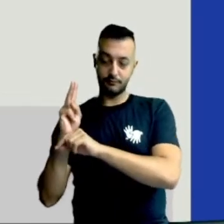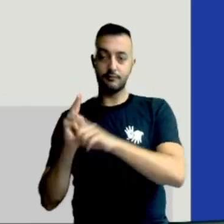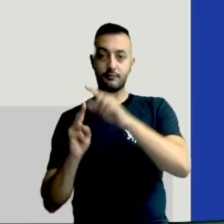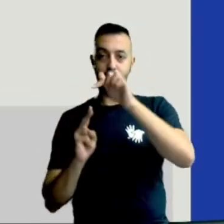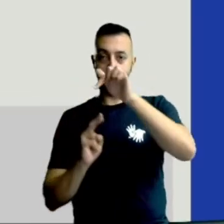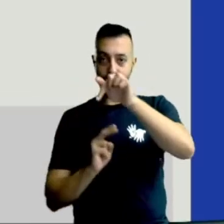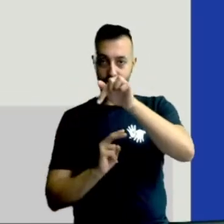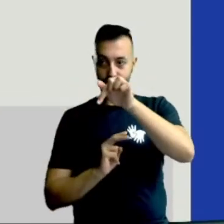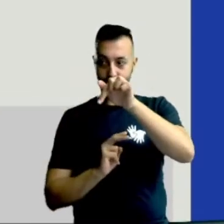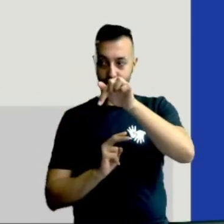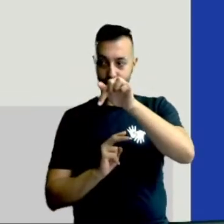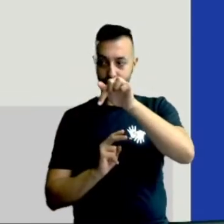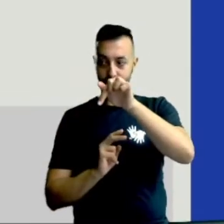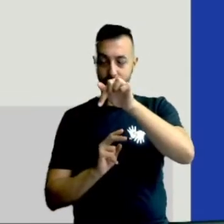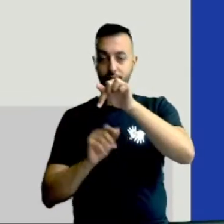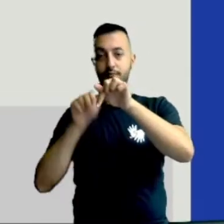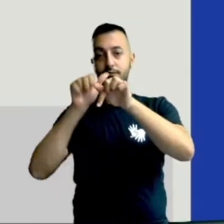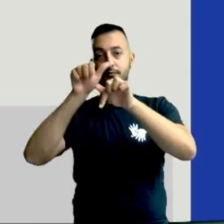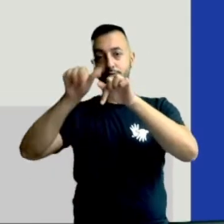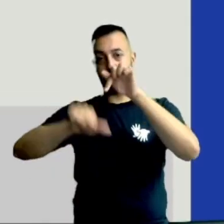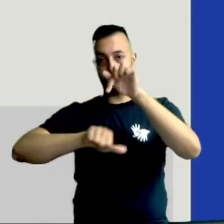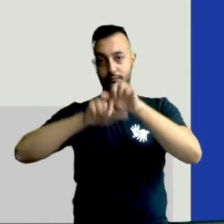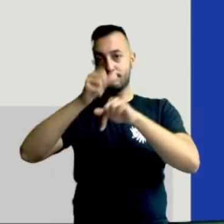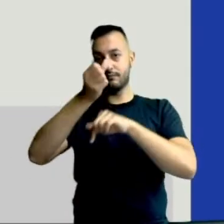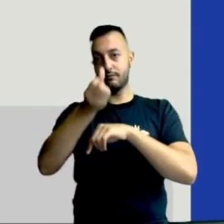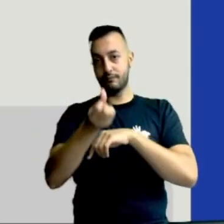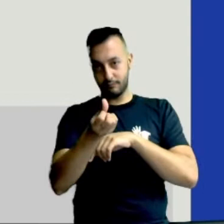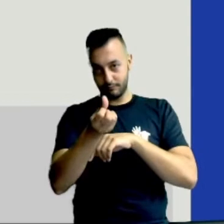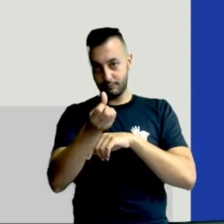7 menos 1 vai ficar